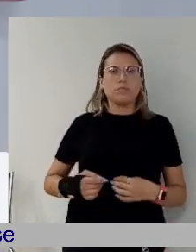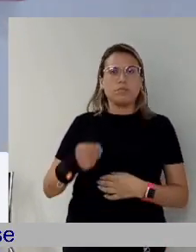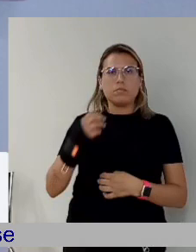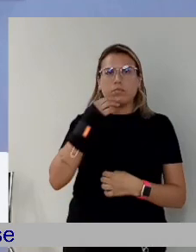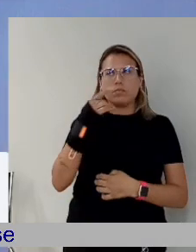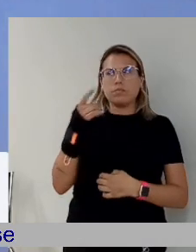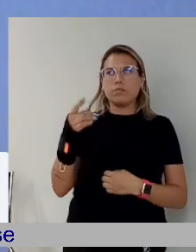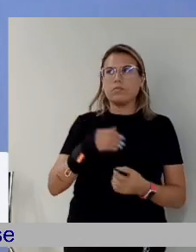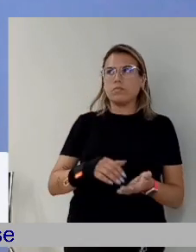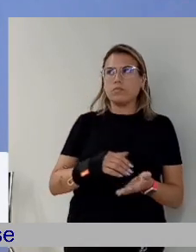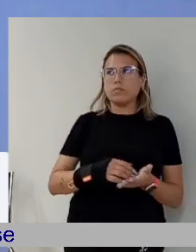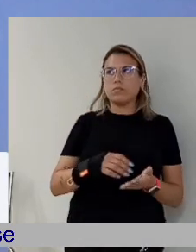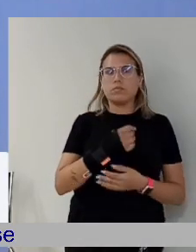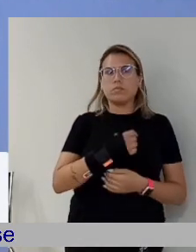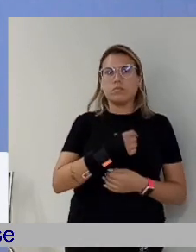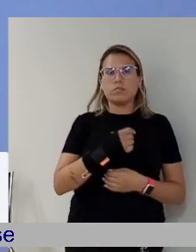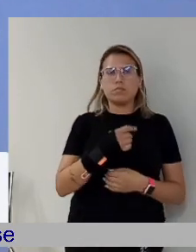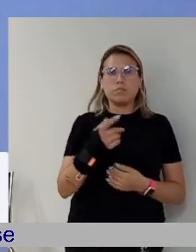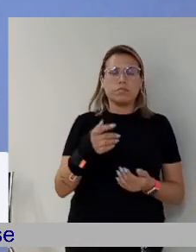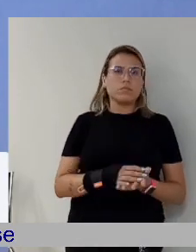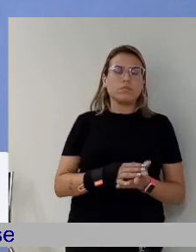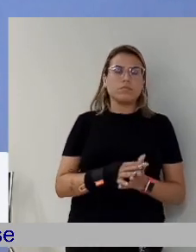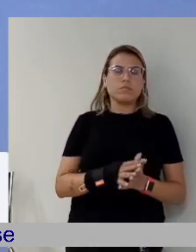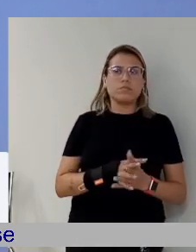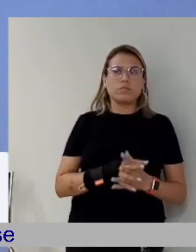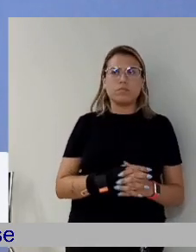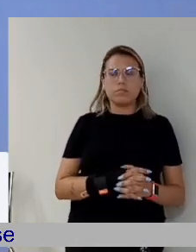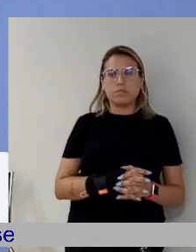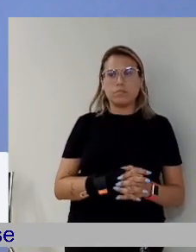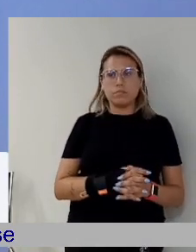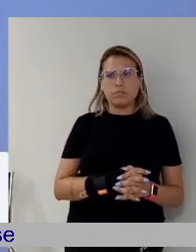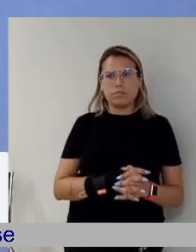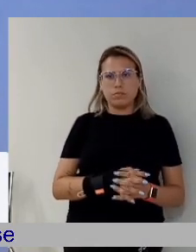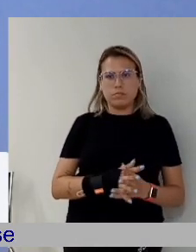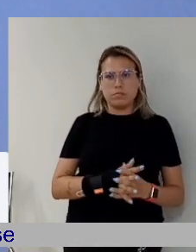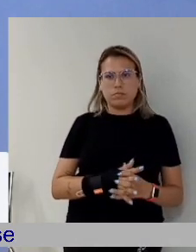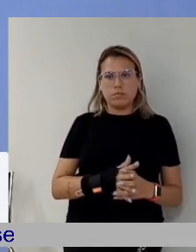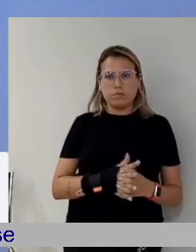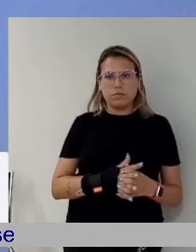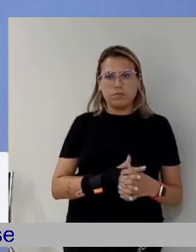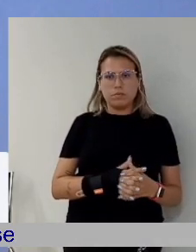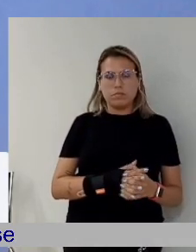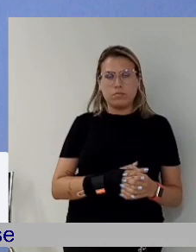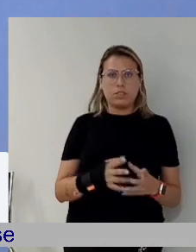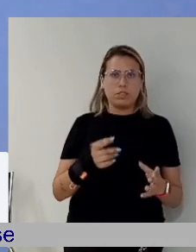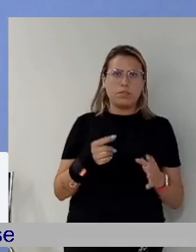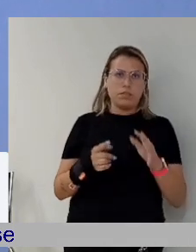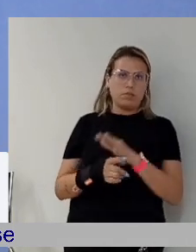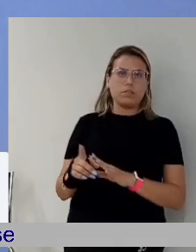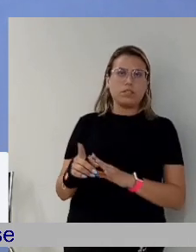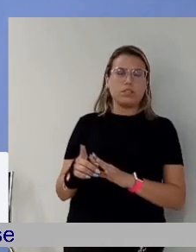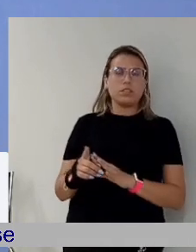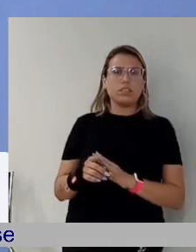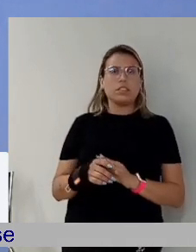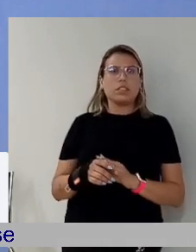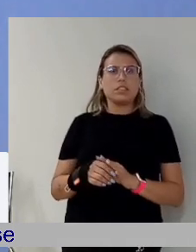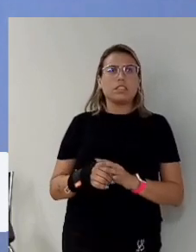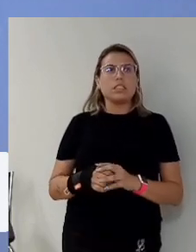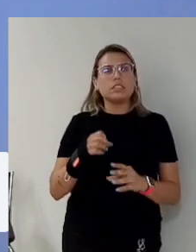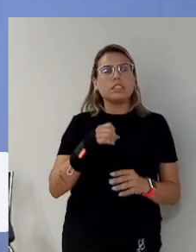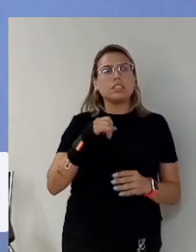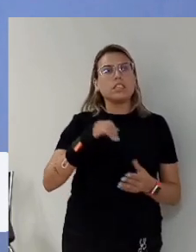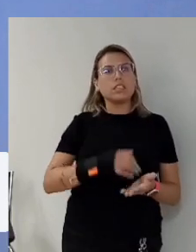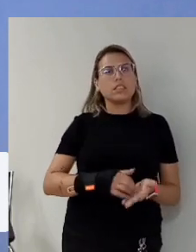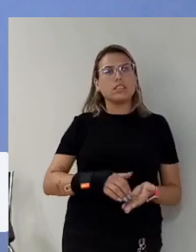cé secretária de Meio Ambiente Ed Célio a pergunta que eu tenho é se a